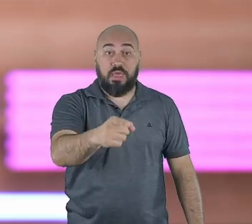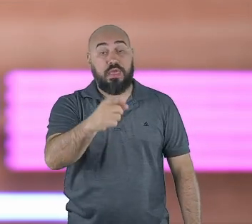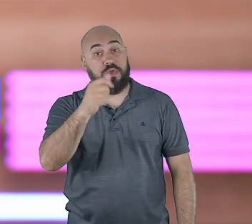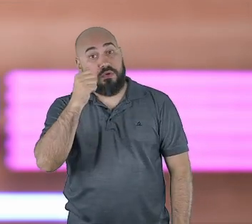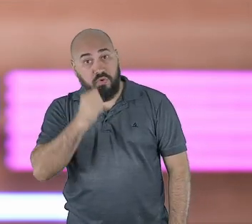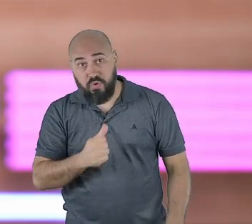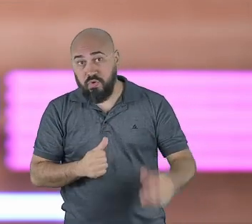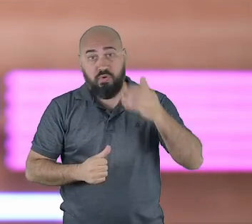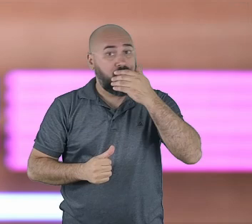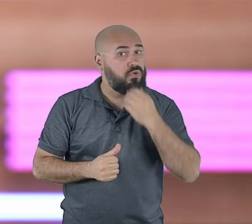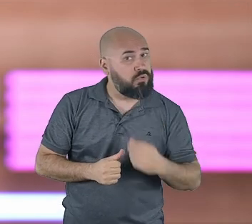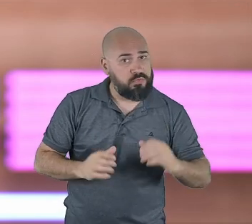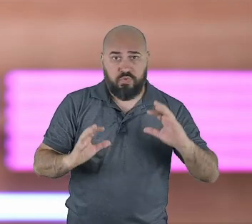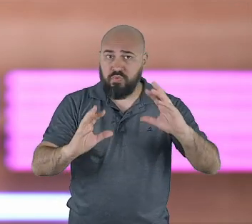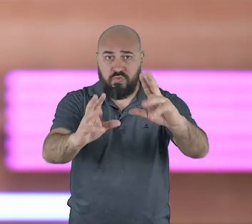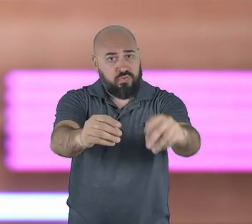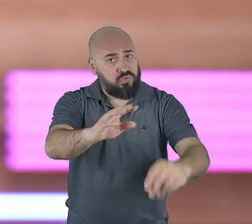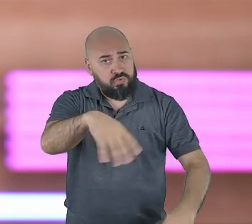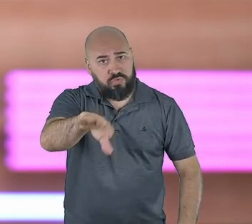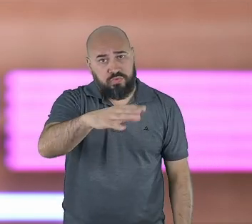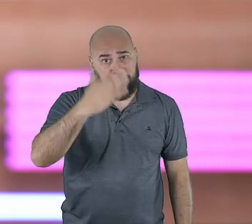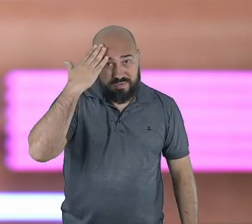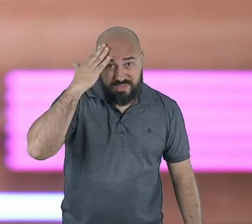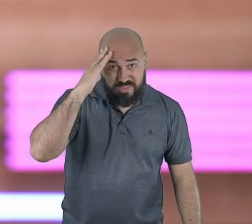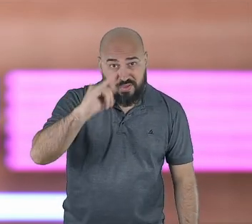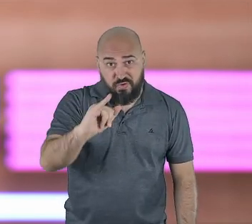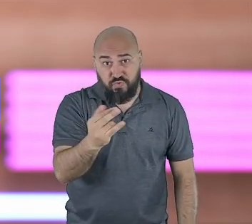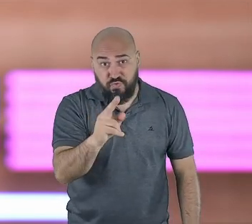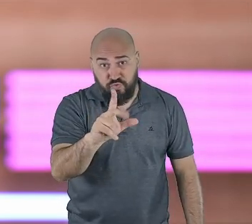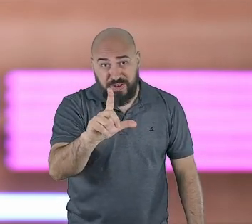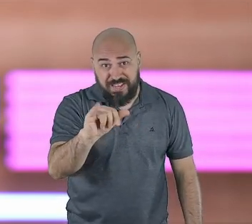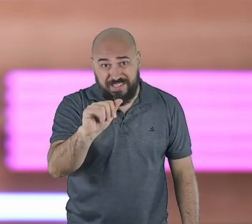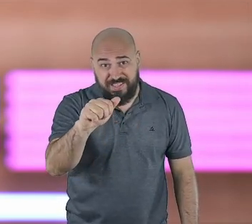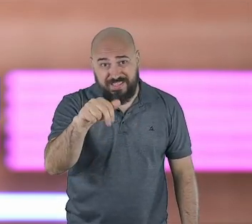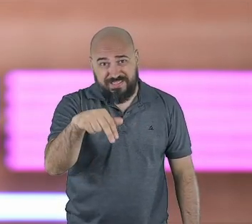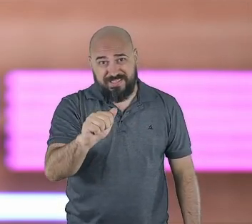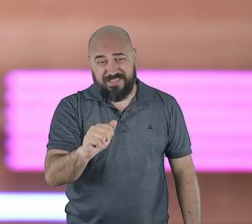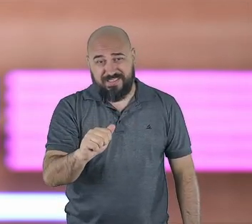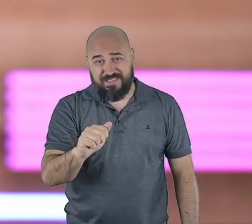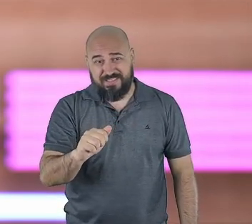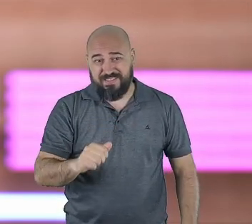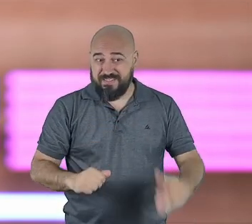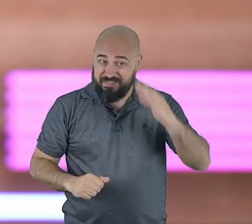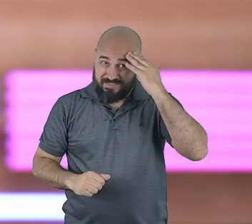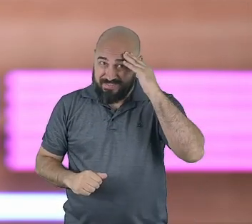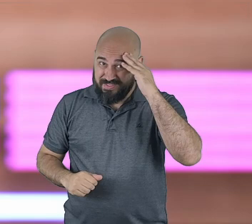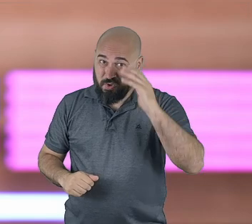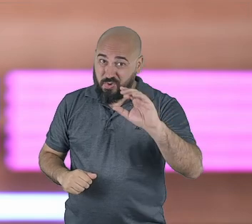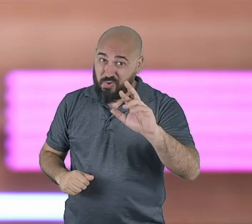senhor, alcança a senhora. Está ouvindo, dona Juliana? O senhor ouviu aí, seu